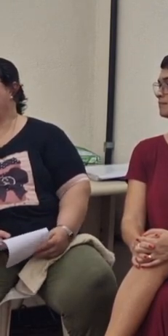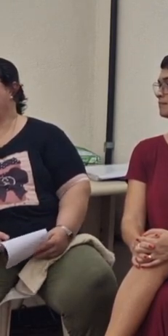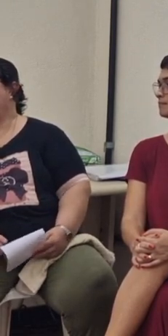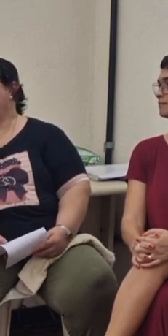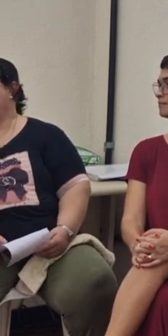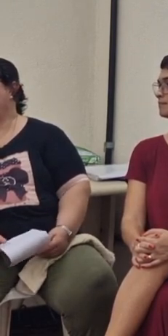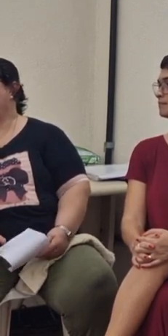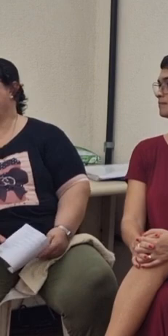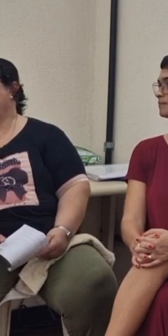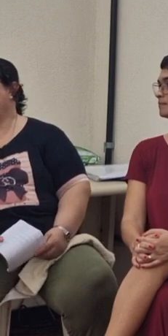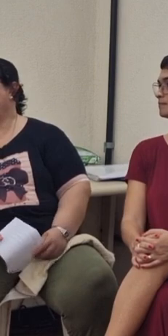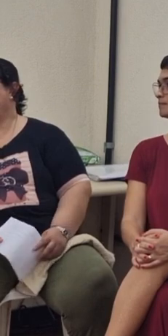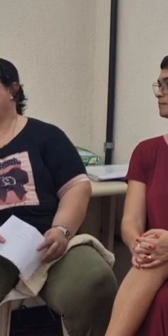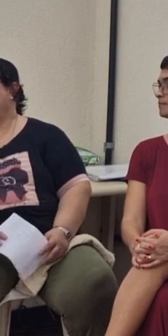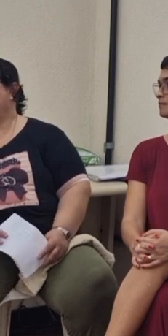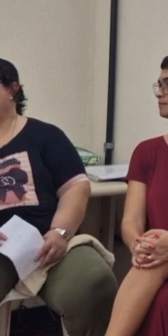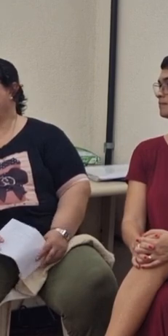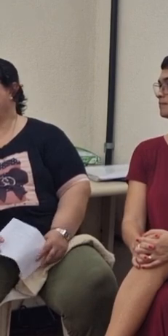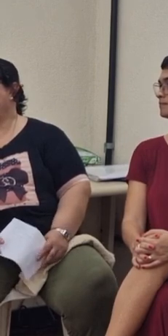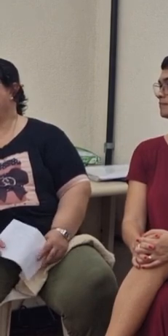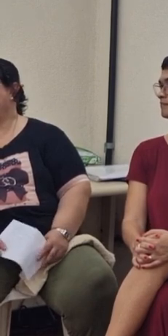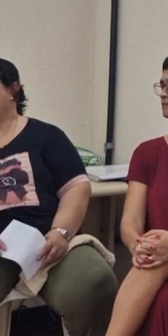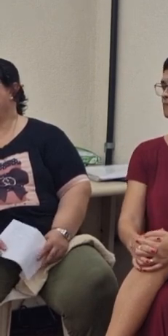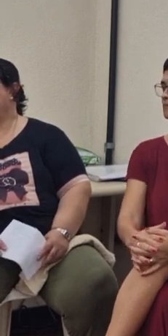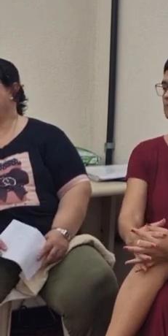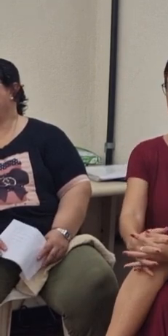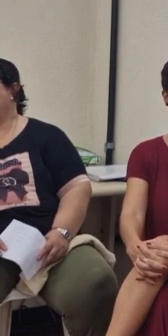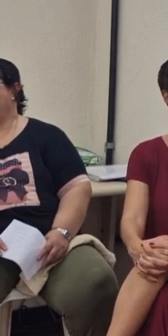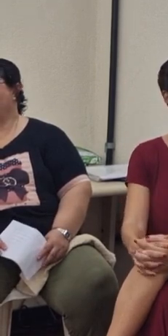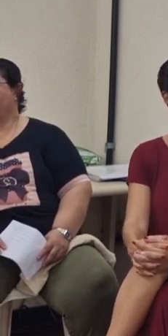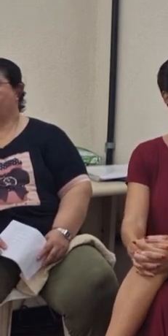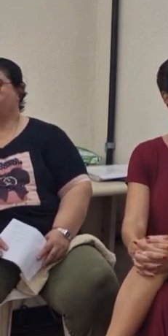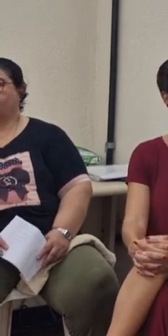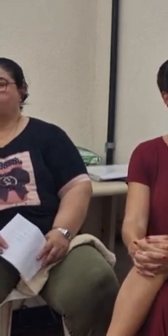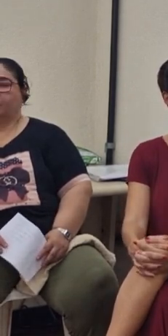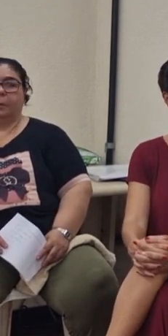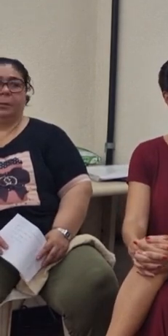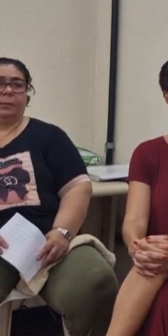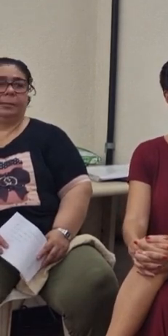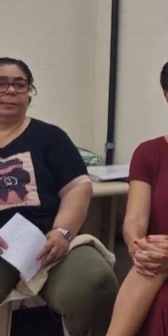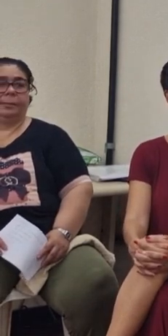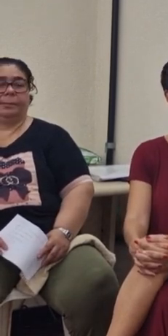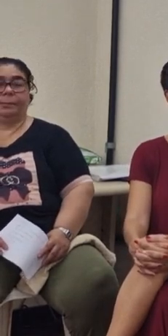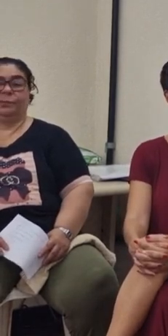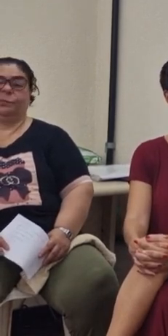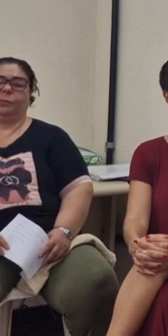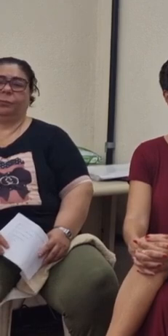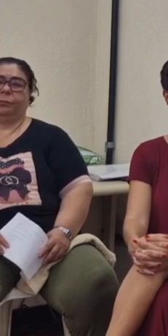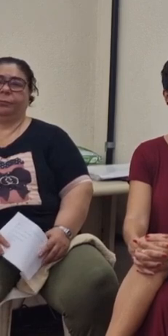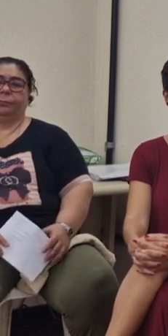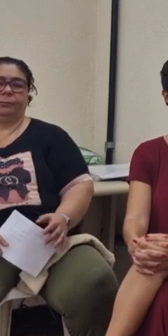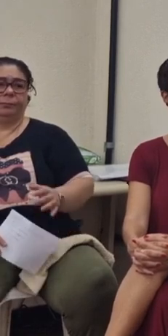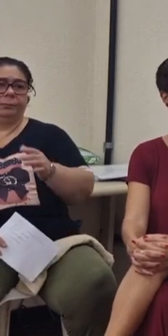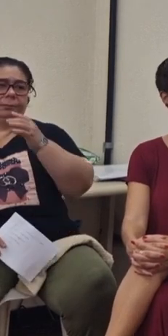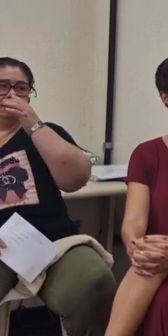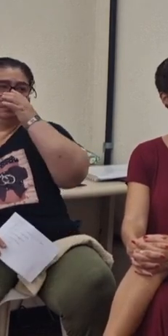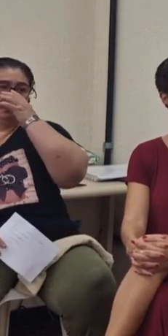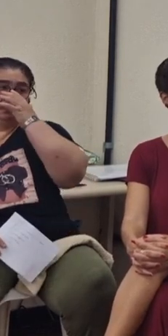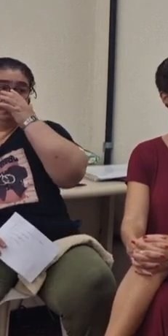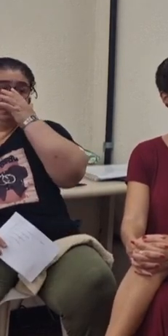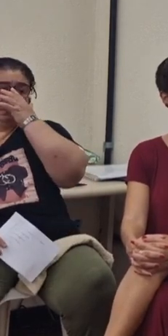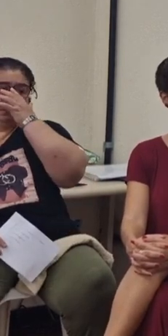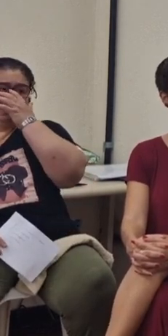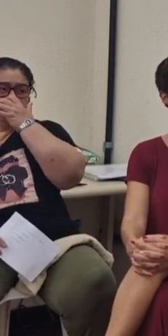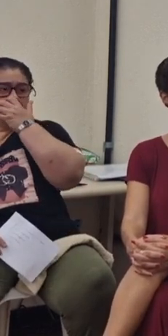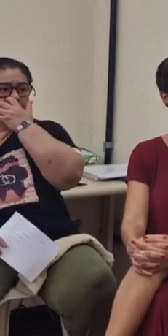a partir da formação da companhia, É uma boa pergunta, você tem razão. A gente primeiro estava no SESC, o SESC